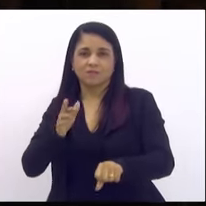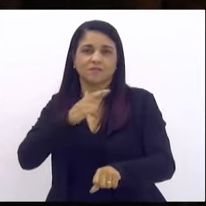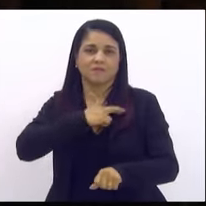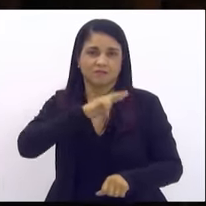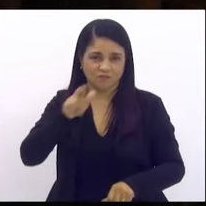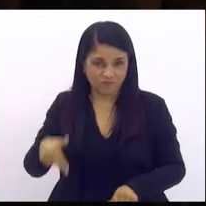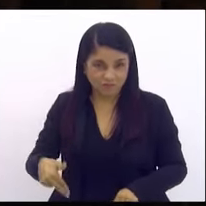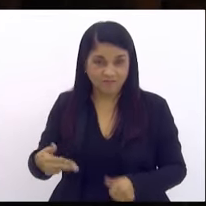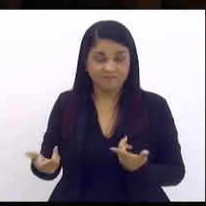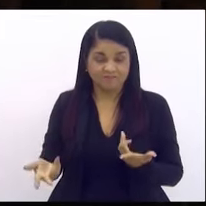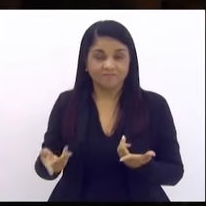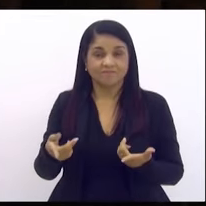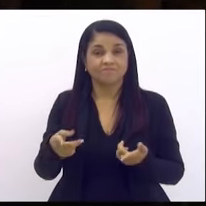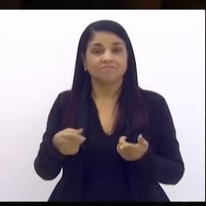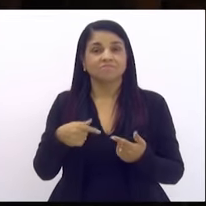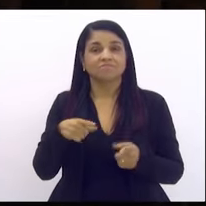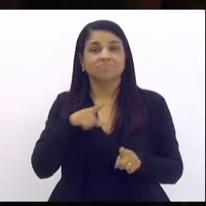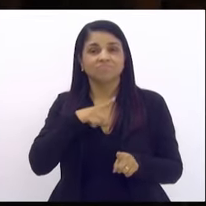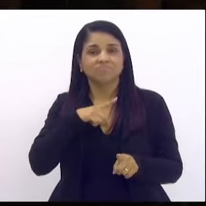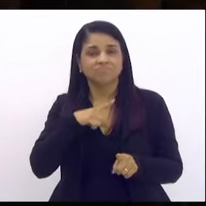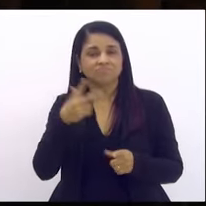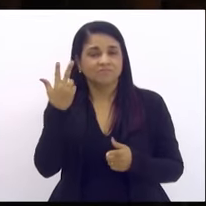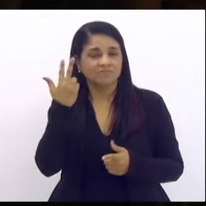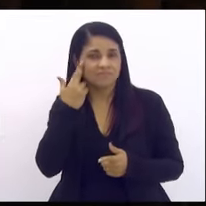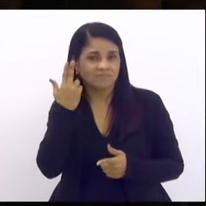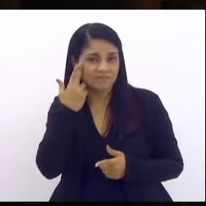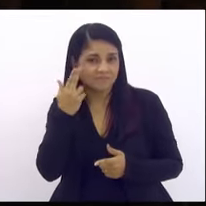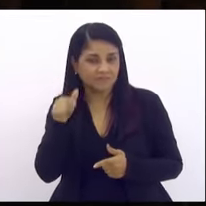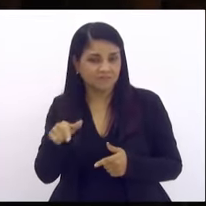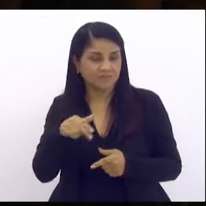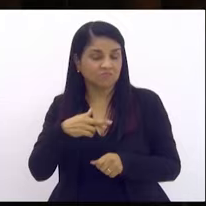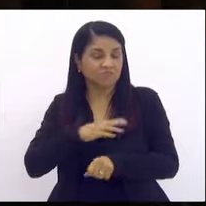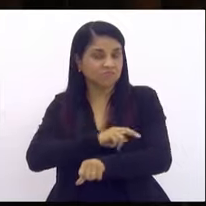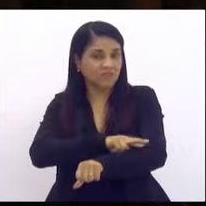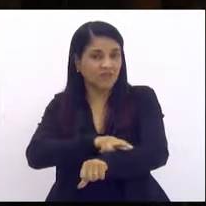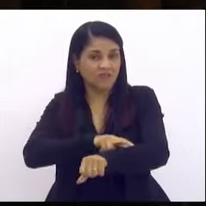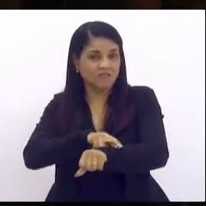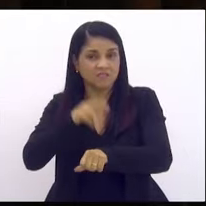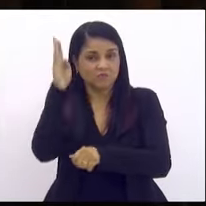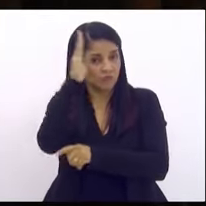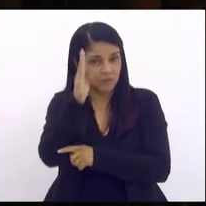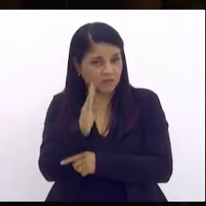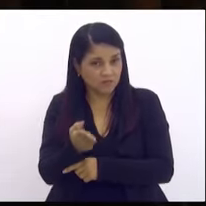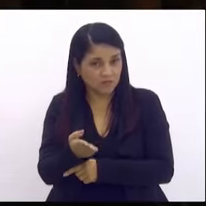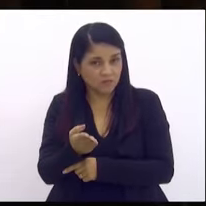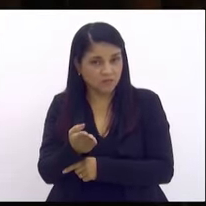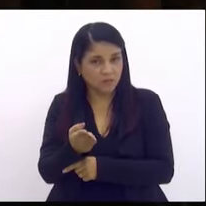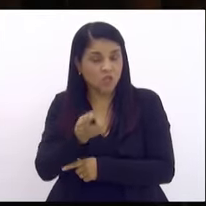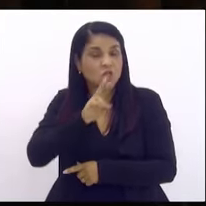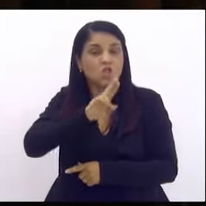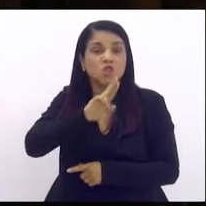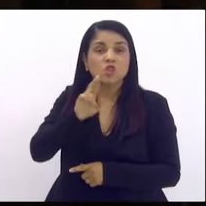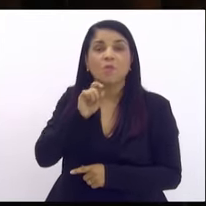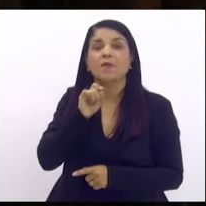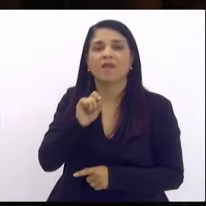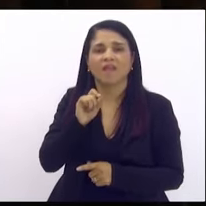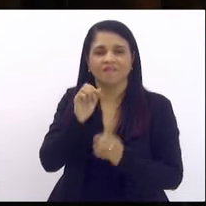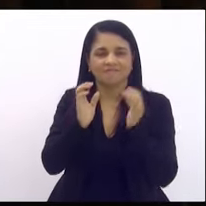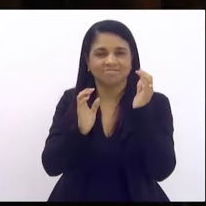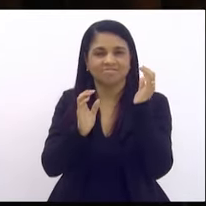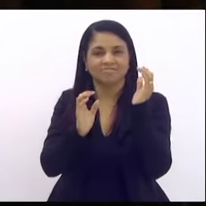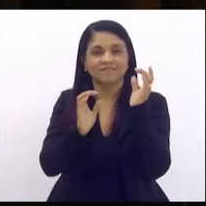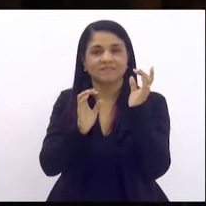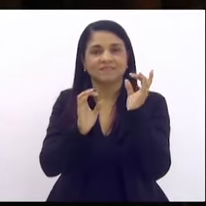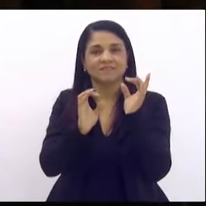Então a gente tem uma naturalização do racismo no nosso país em nome de uma suposta democracia